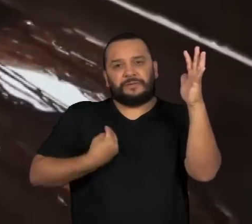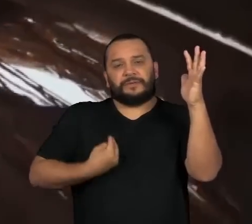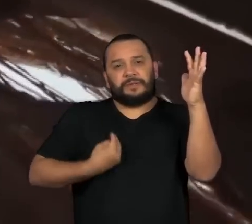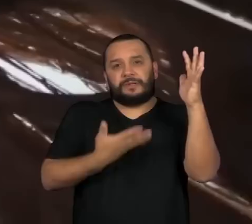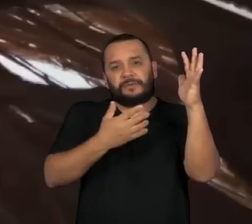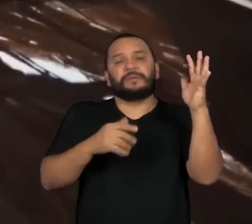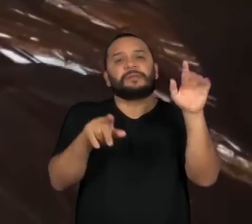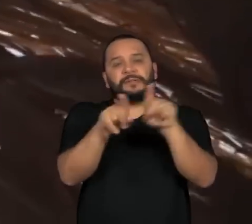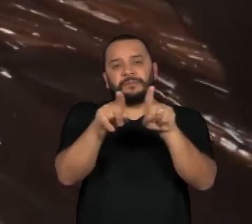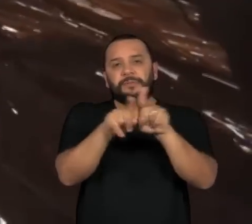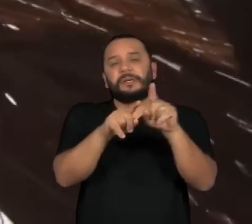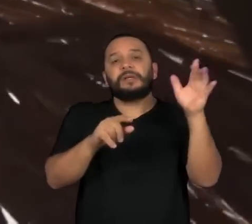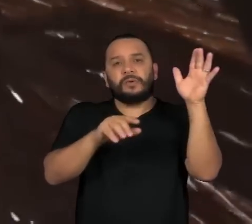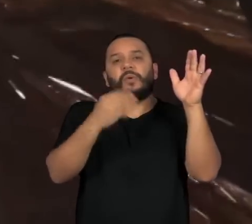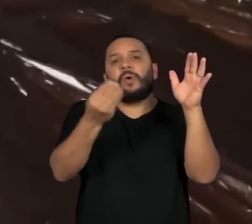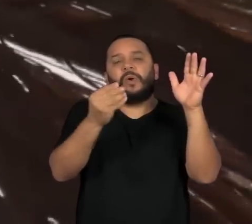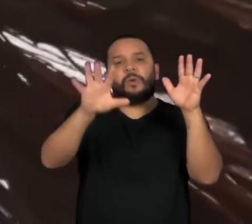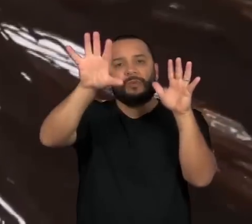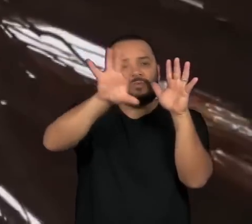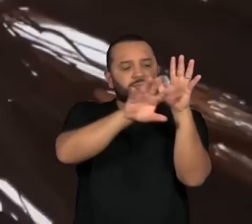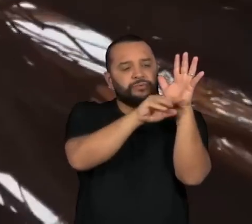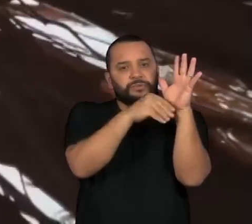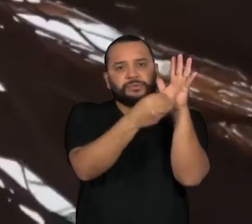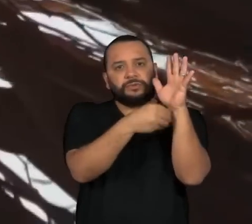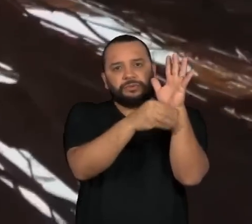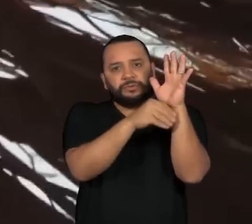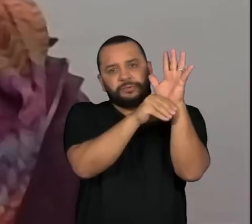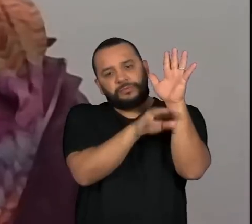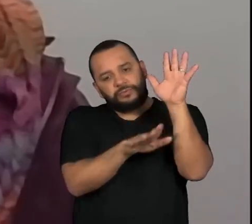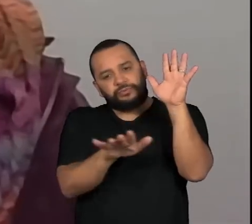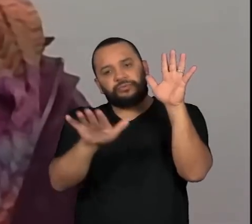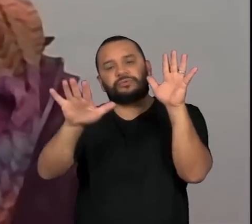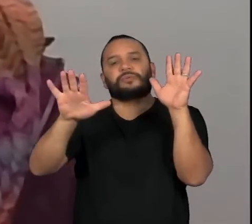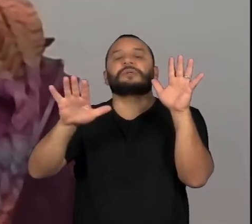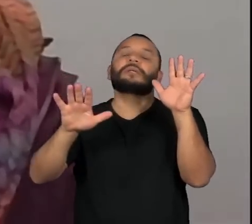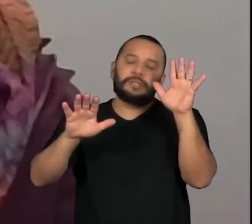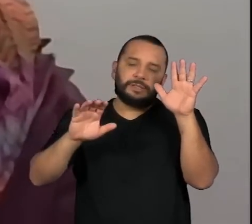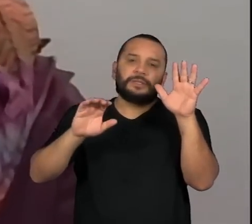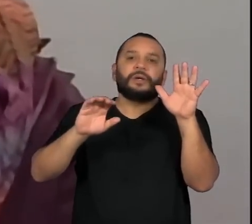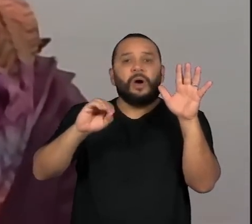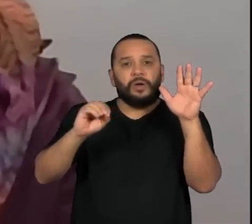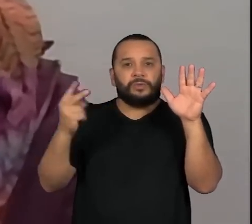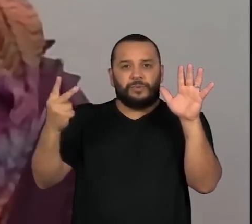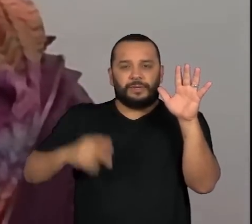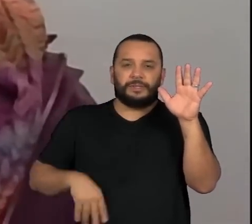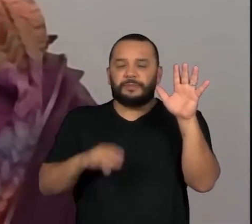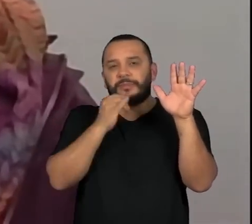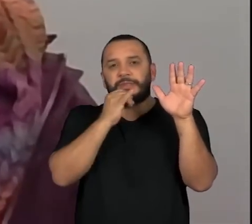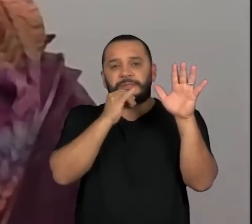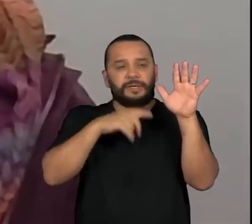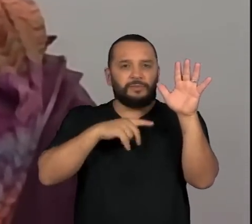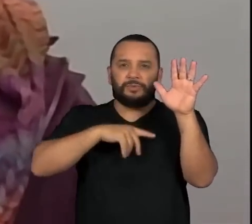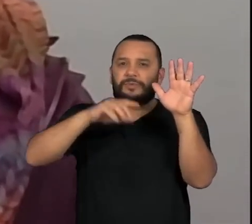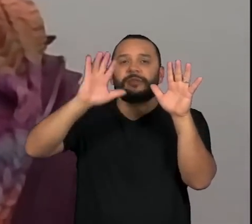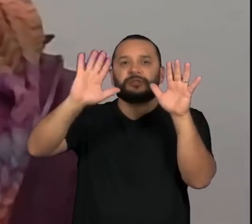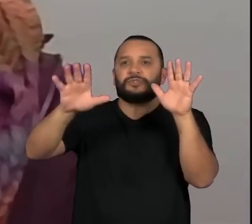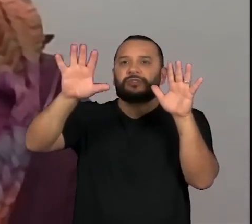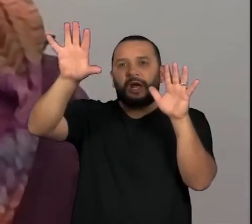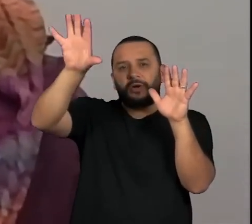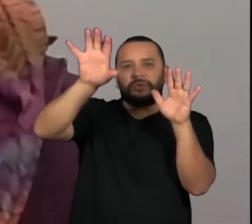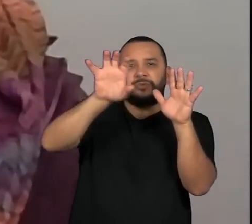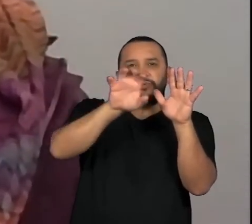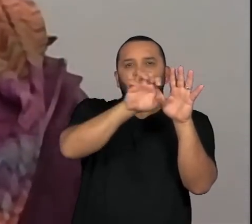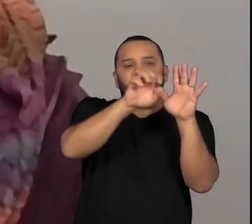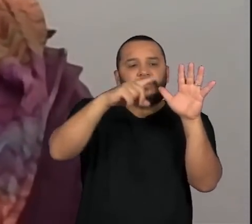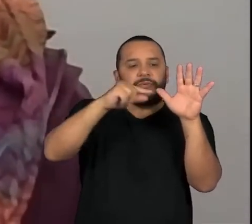fotossíntese. Por exemplo, quanto de carbono que a planta coloca para folhas, para troncos e